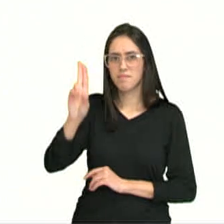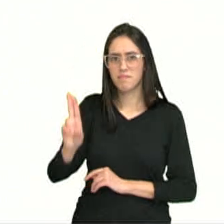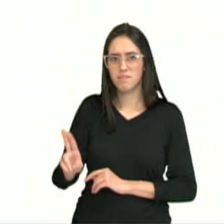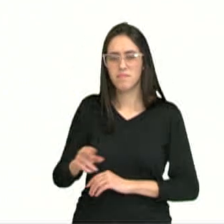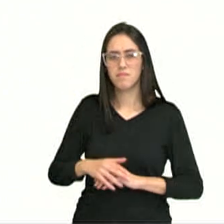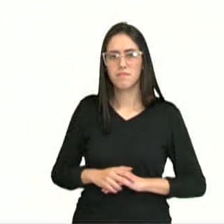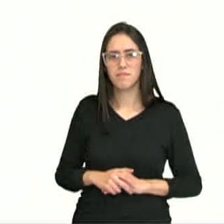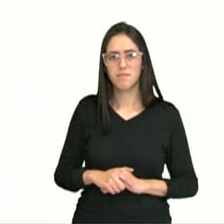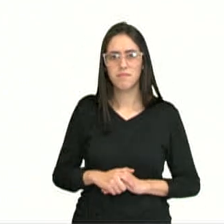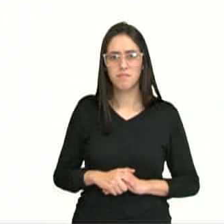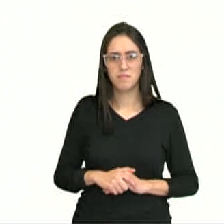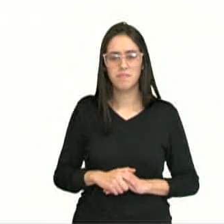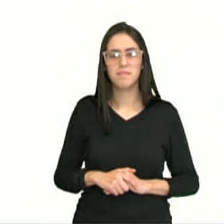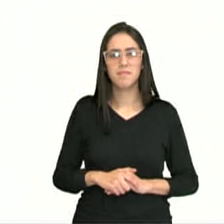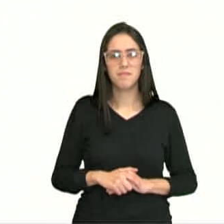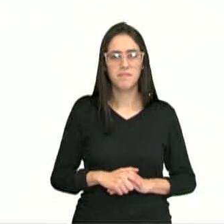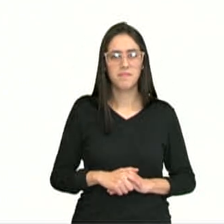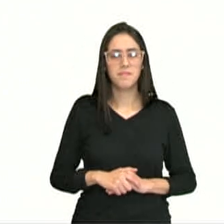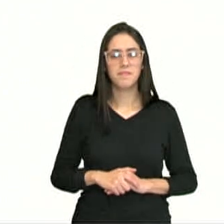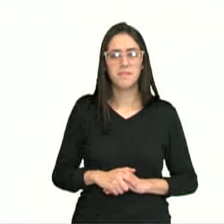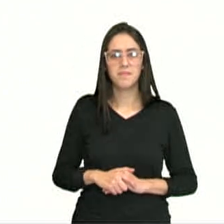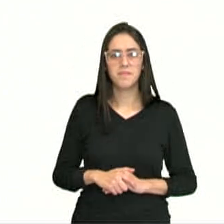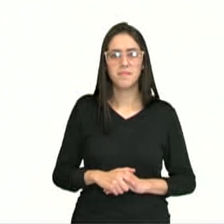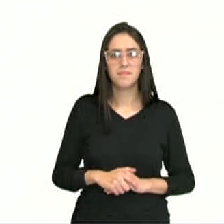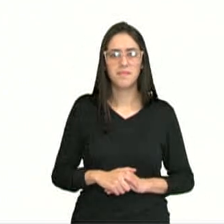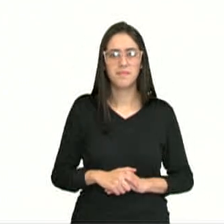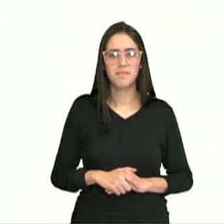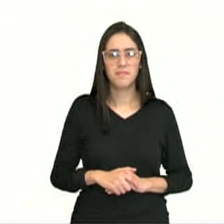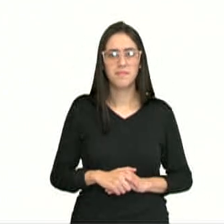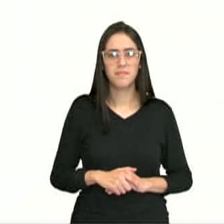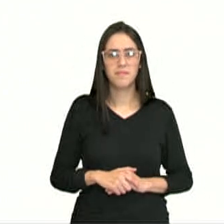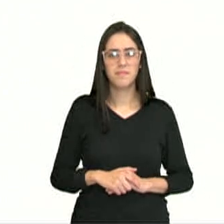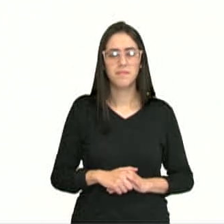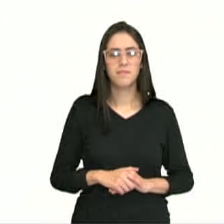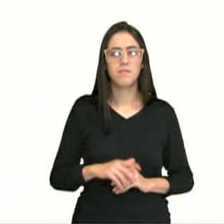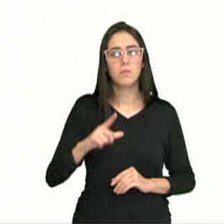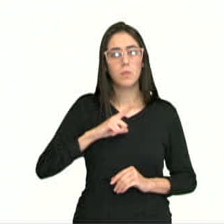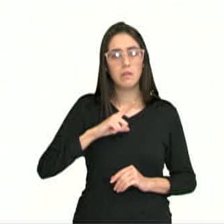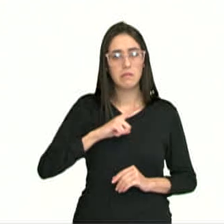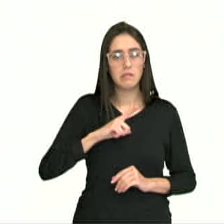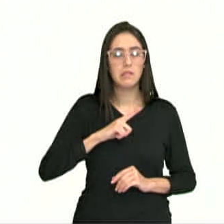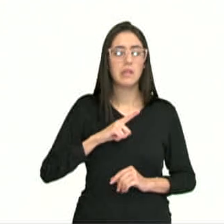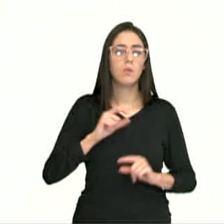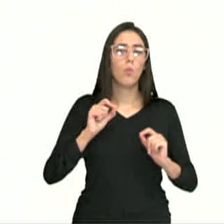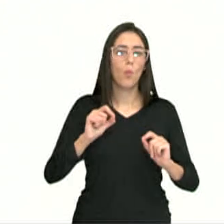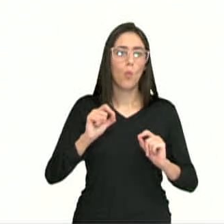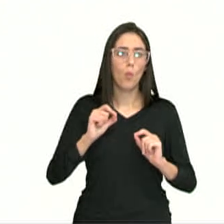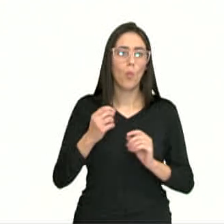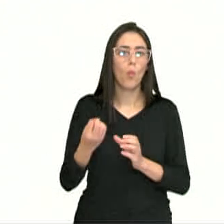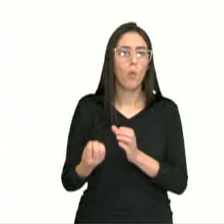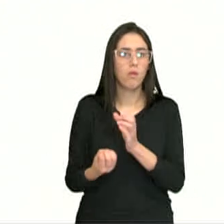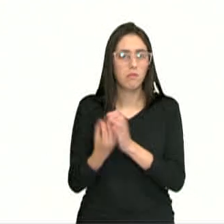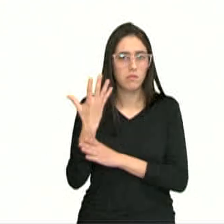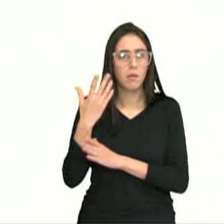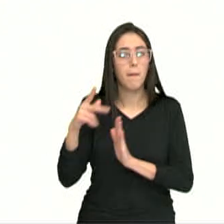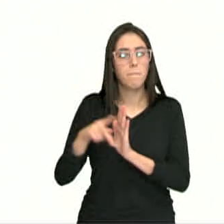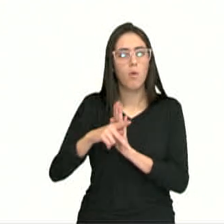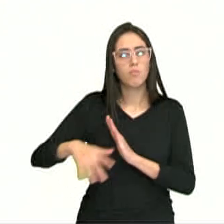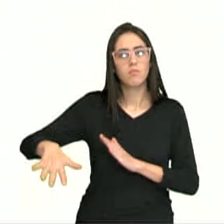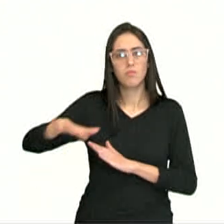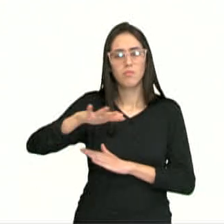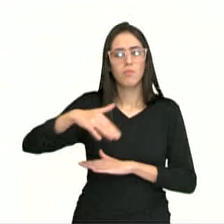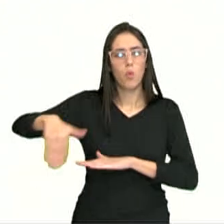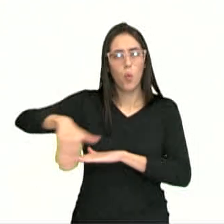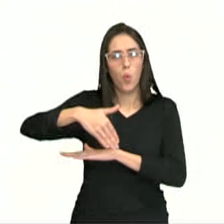vault, rolamento e turn vault. Sua prática mais comum deriva de sua criação, que é nas ruas, mas hoje em